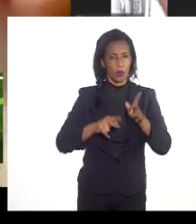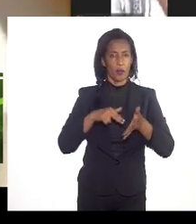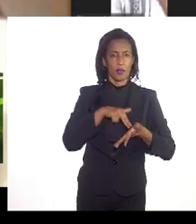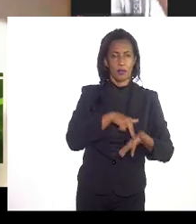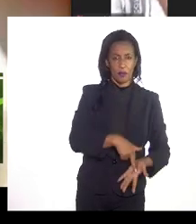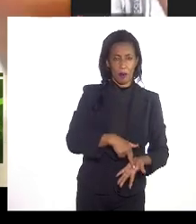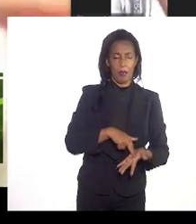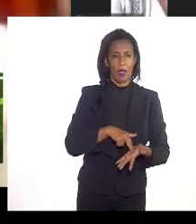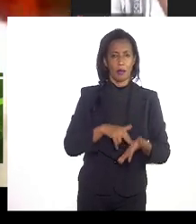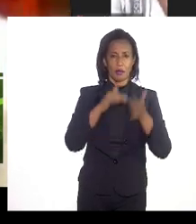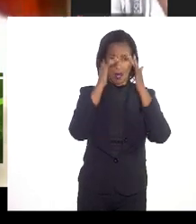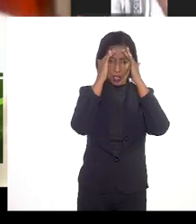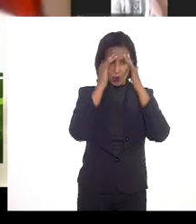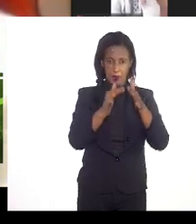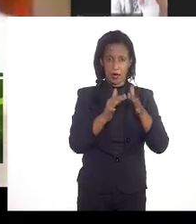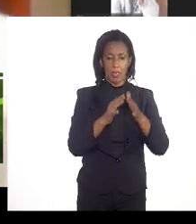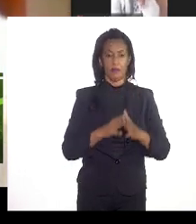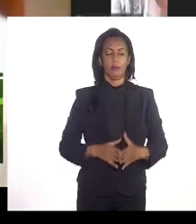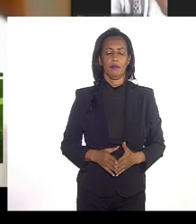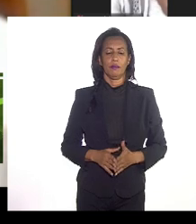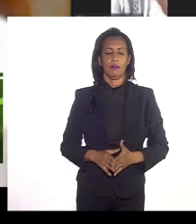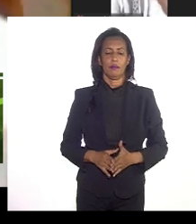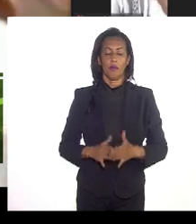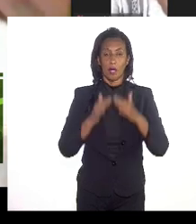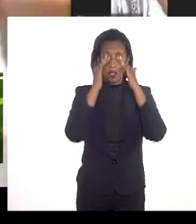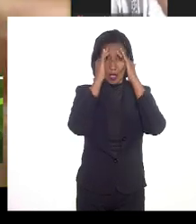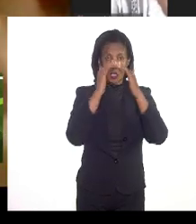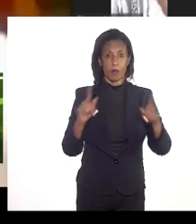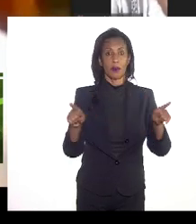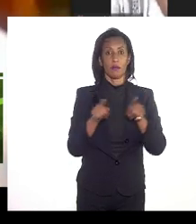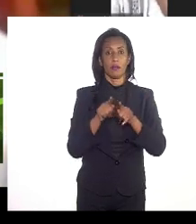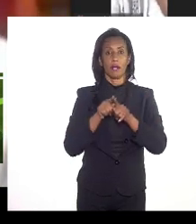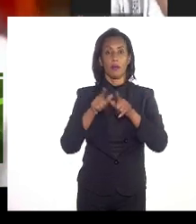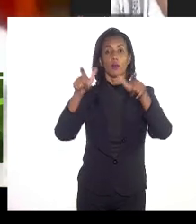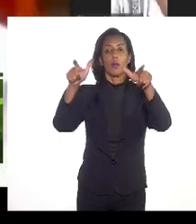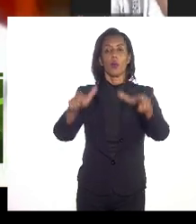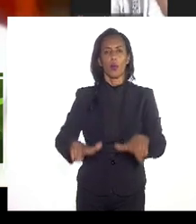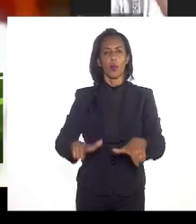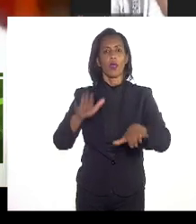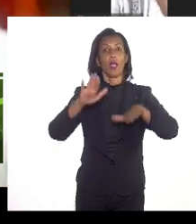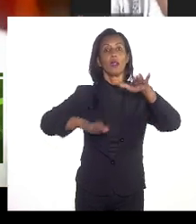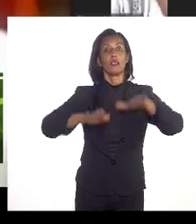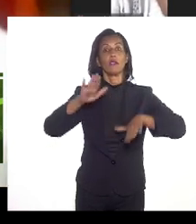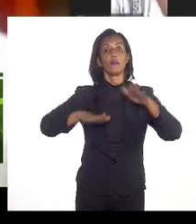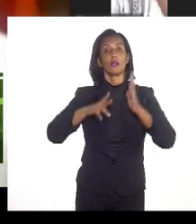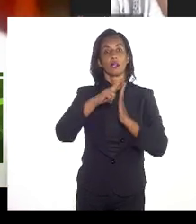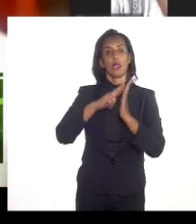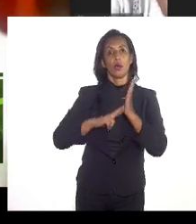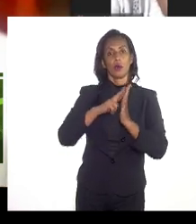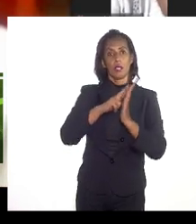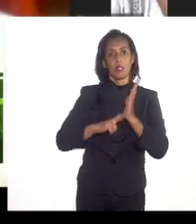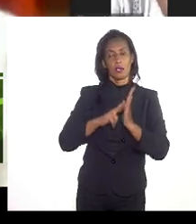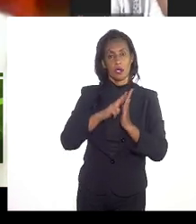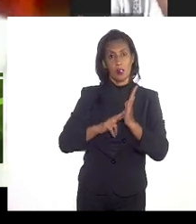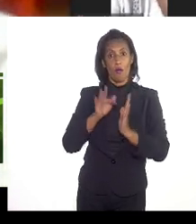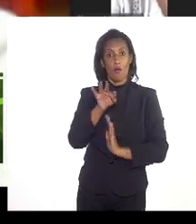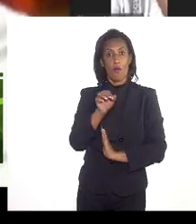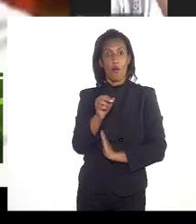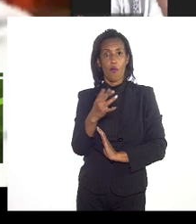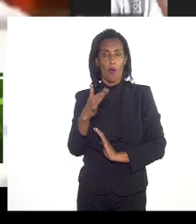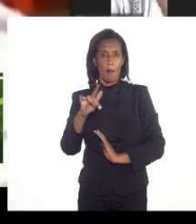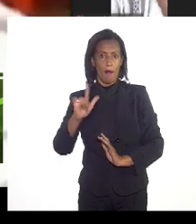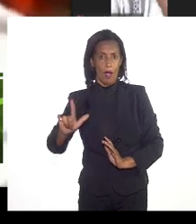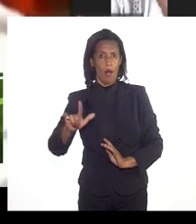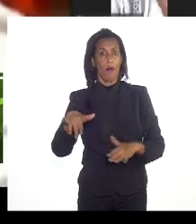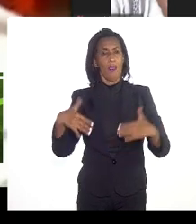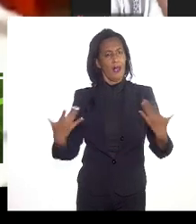que ser respeitados como tais. Respeitando os territórios, independentemente da regularização formal deles, aí sim